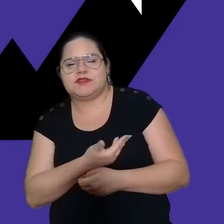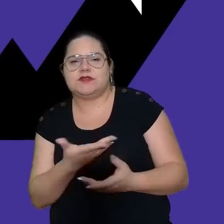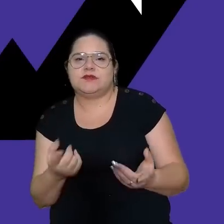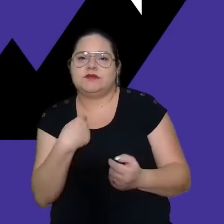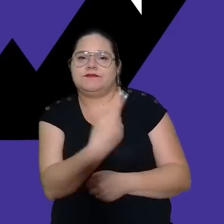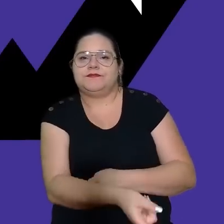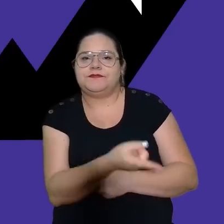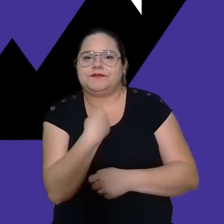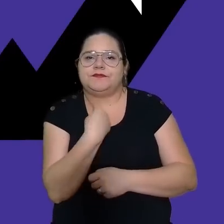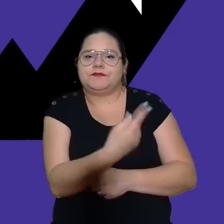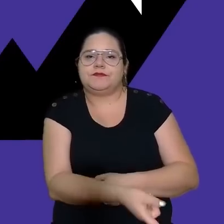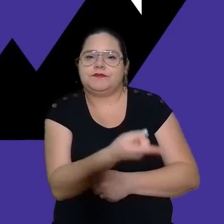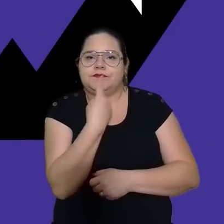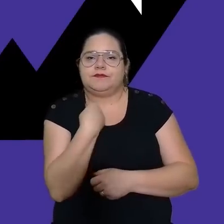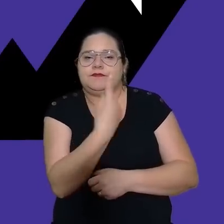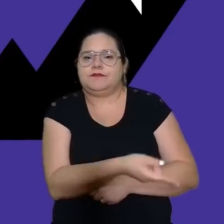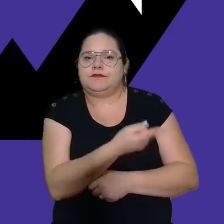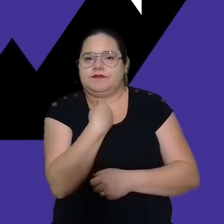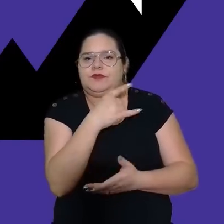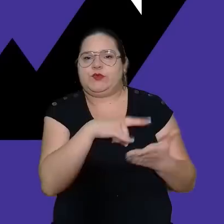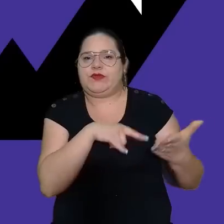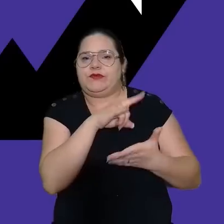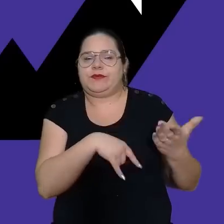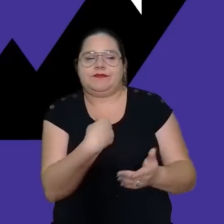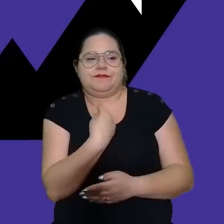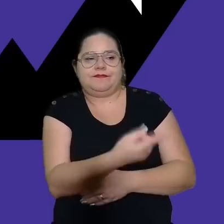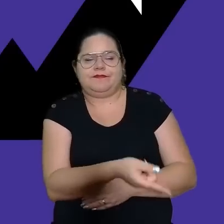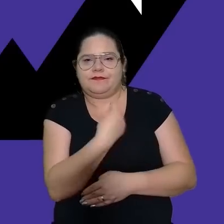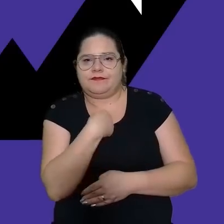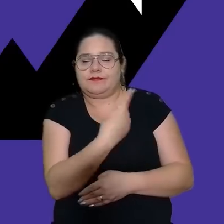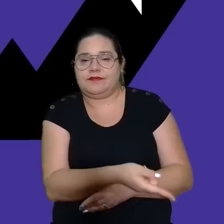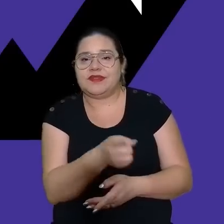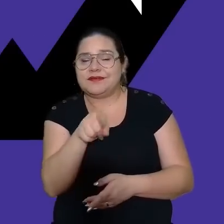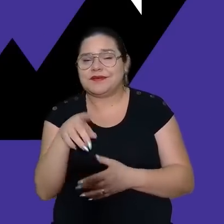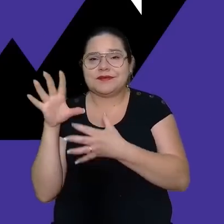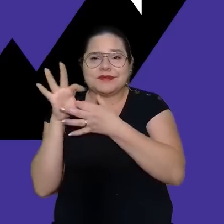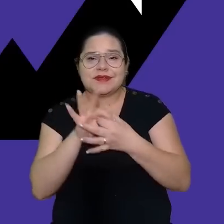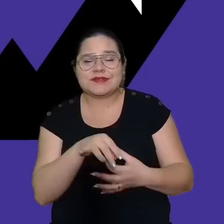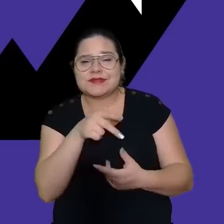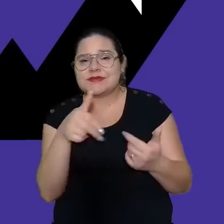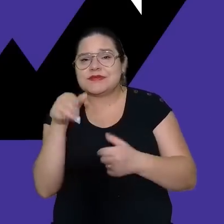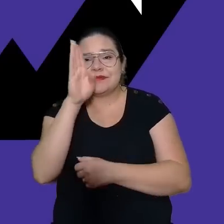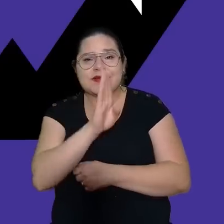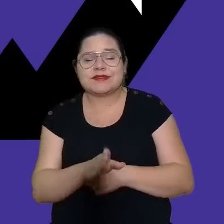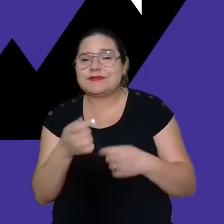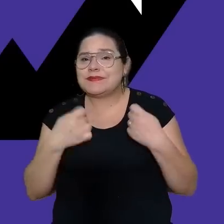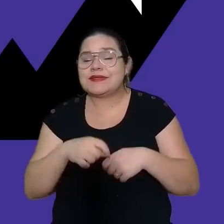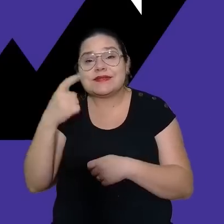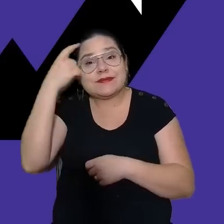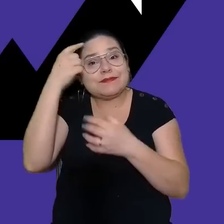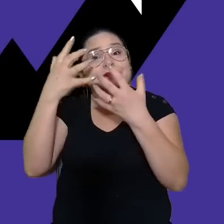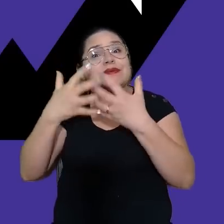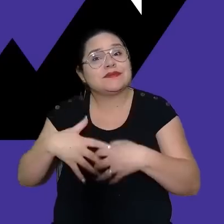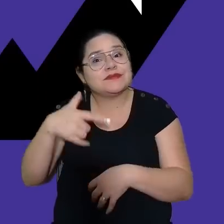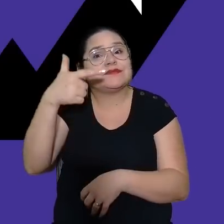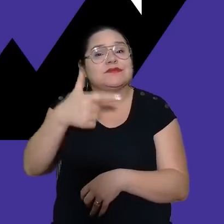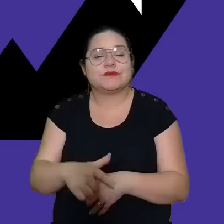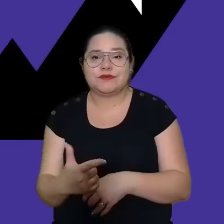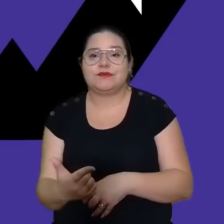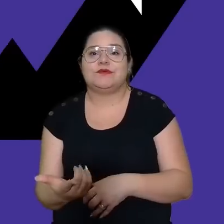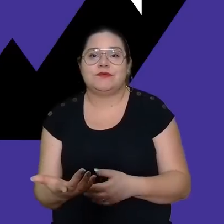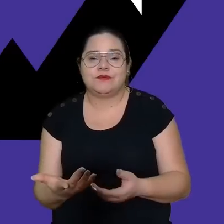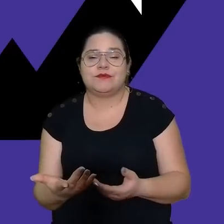fim. Então, eu acho que são situações as quais o Brasil precisa repensar a sua